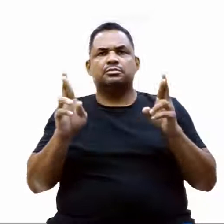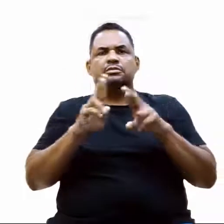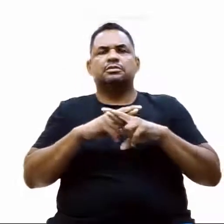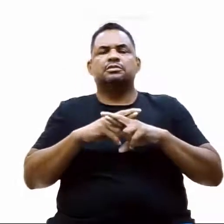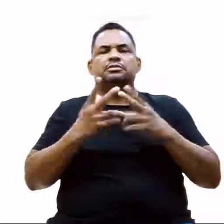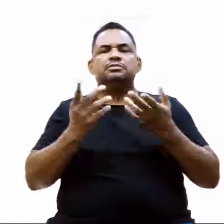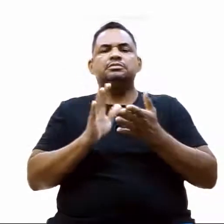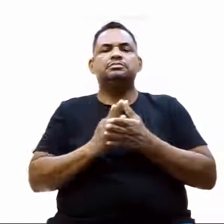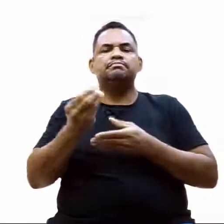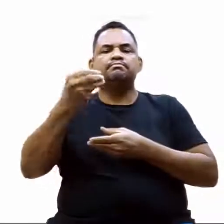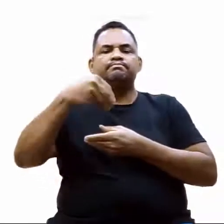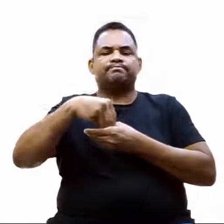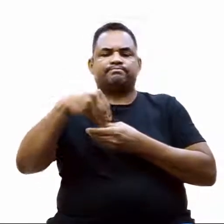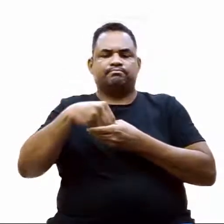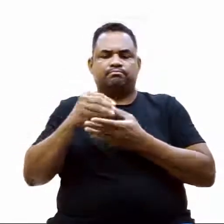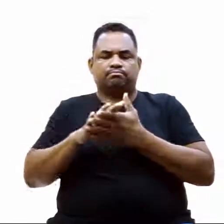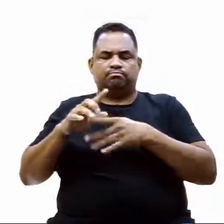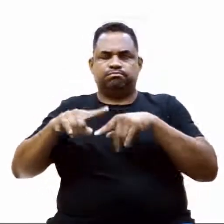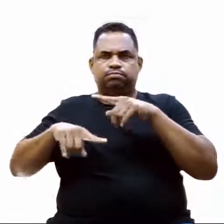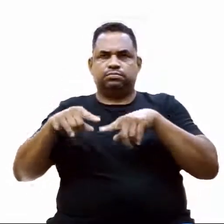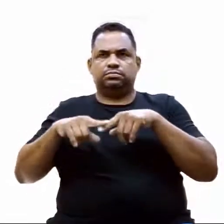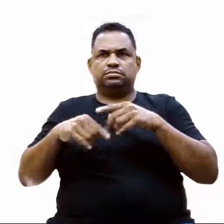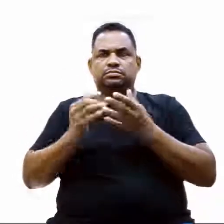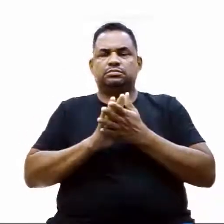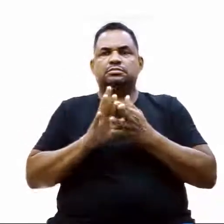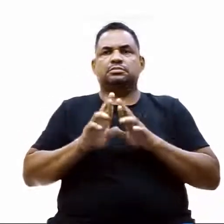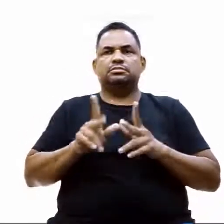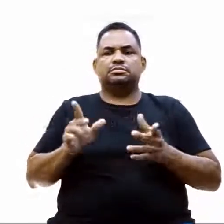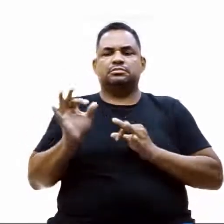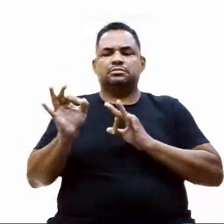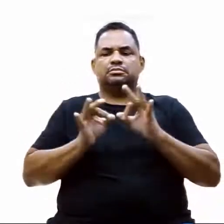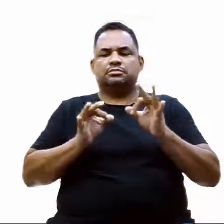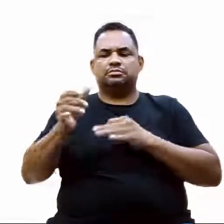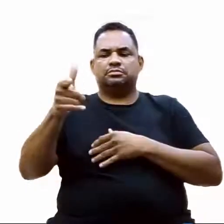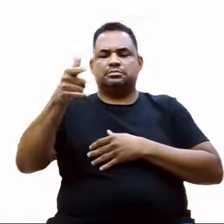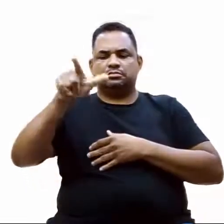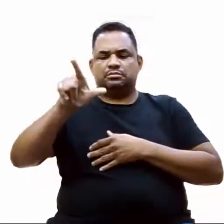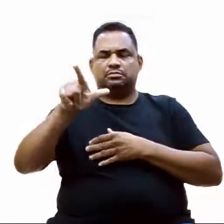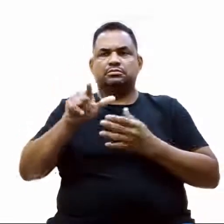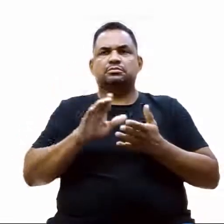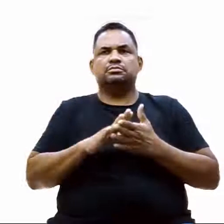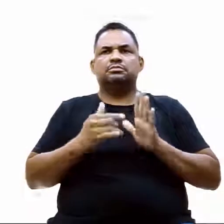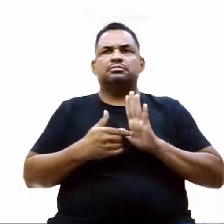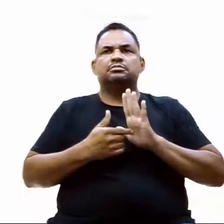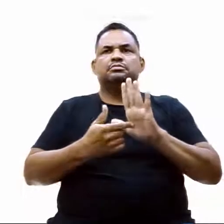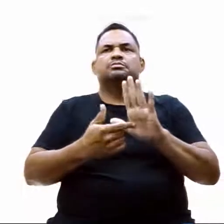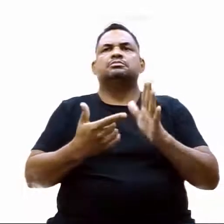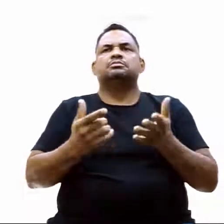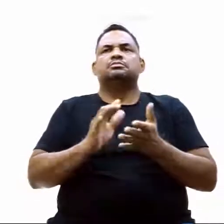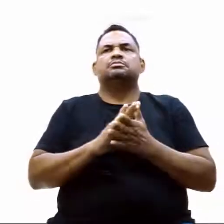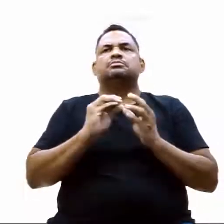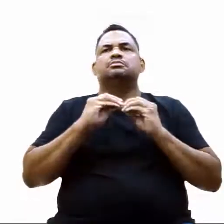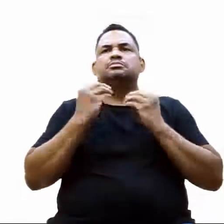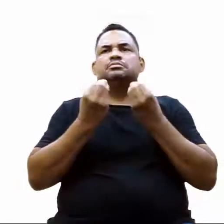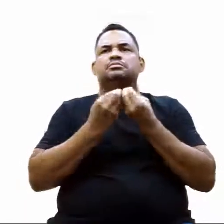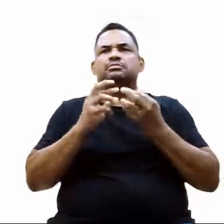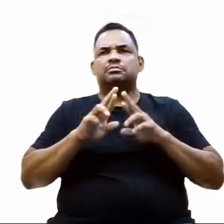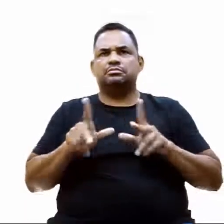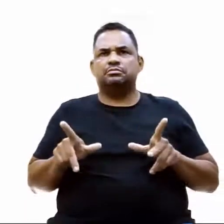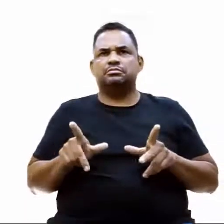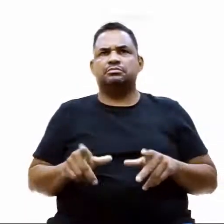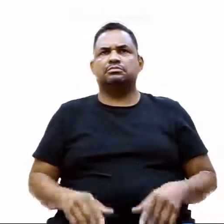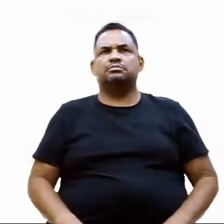fórmula do produto, porém constituindo fórmula diferente porque estão representando substâncias diferentes,